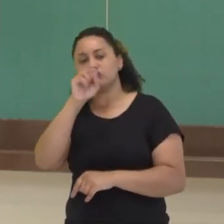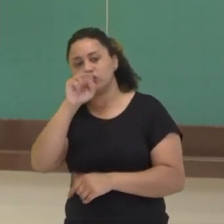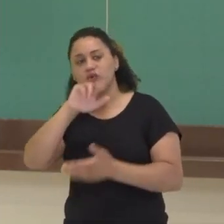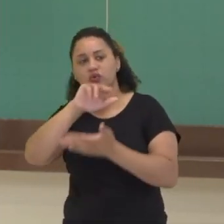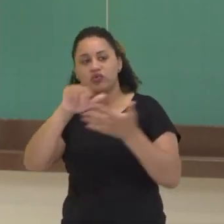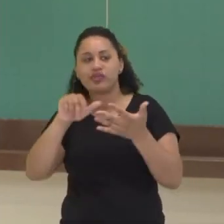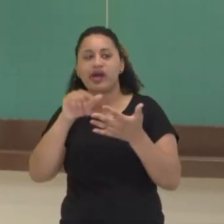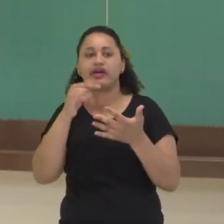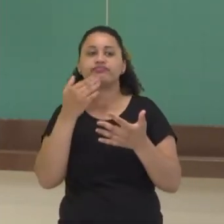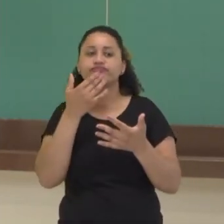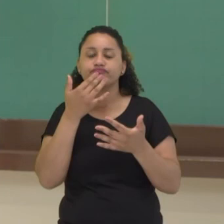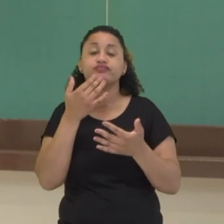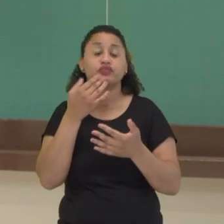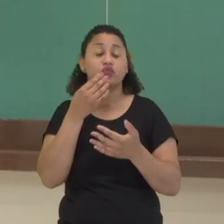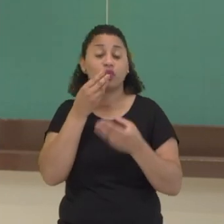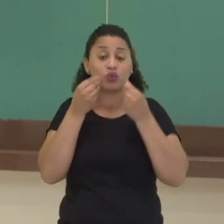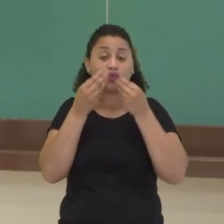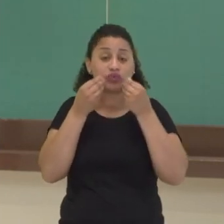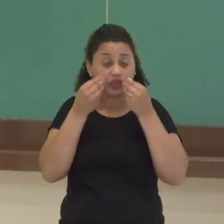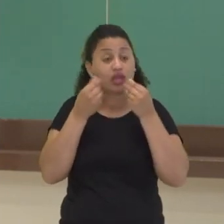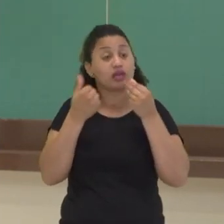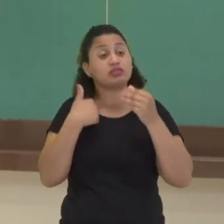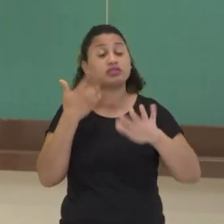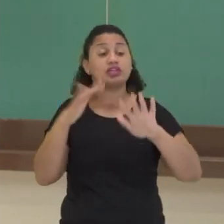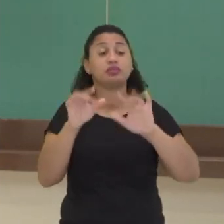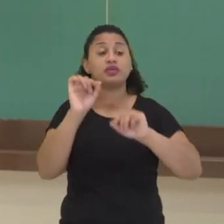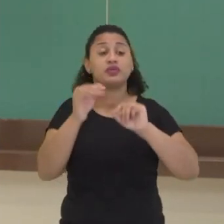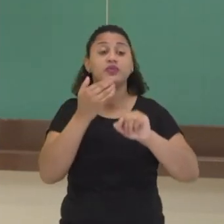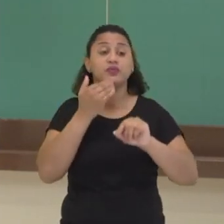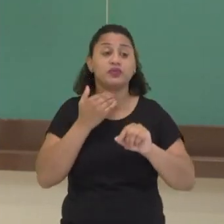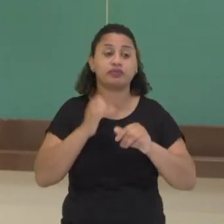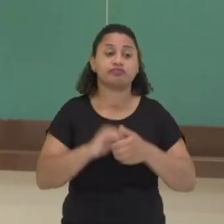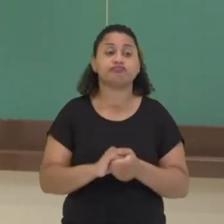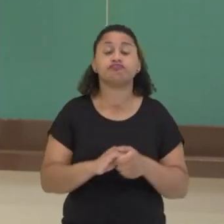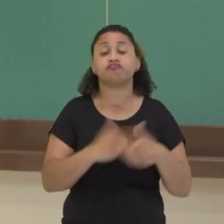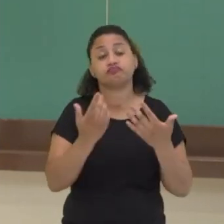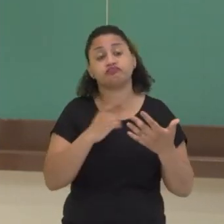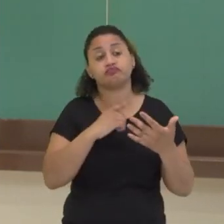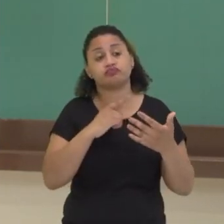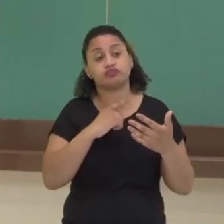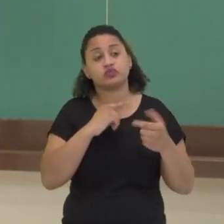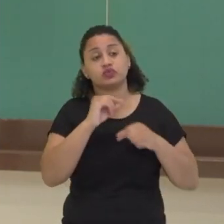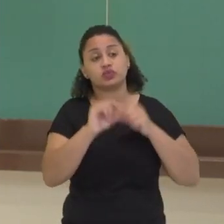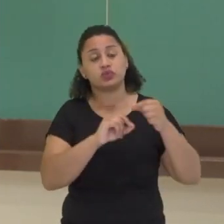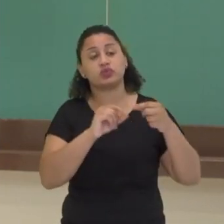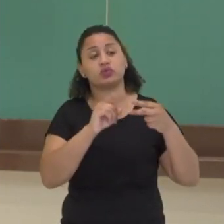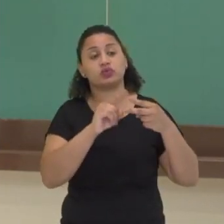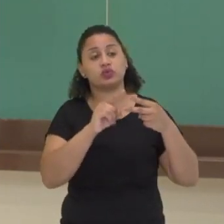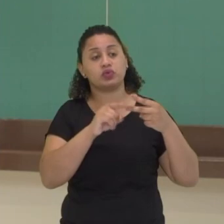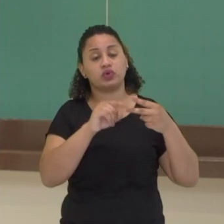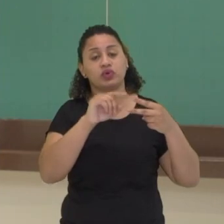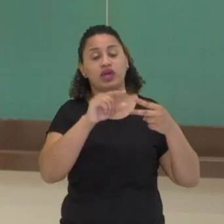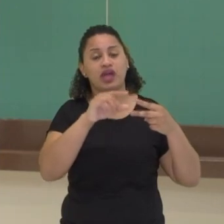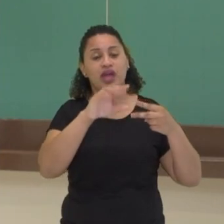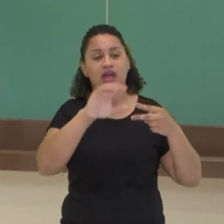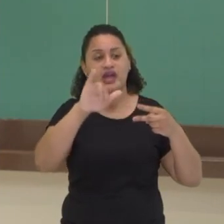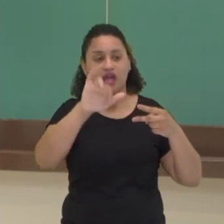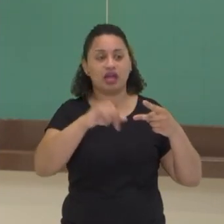ser vegetariano, bovino e de frango. Eu posso ter suco e refrigerante. Então eu posso